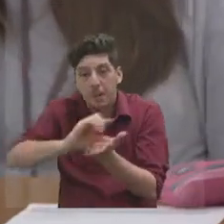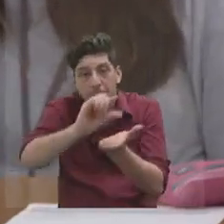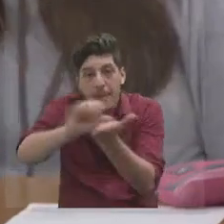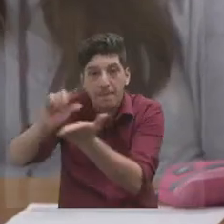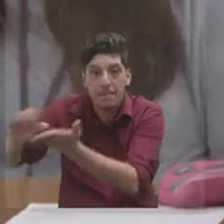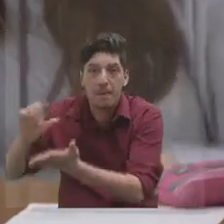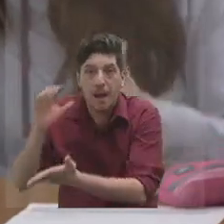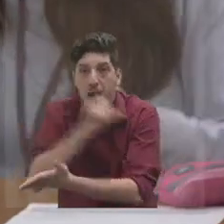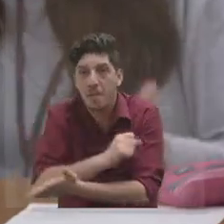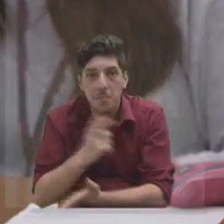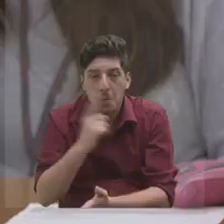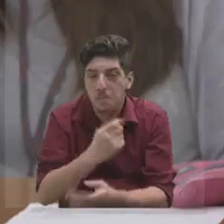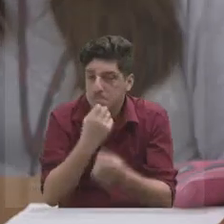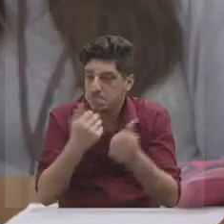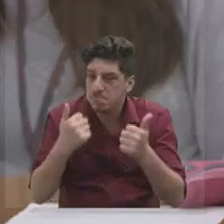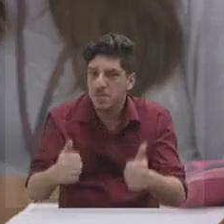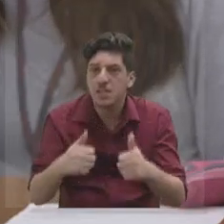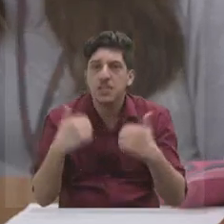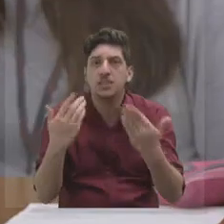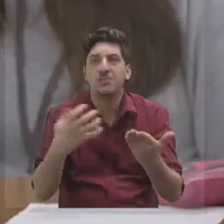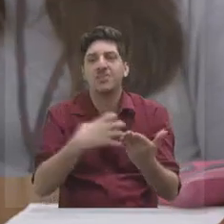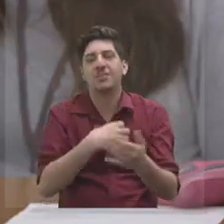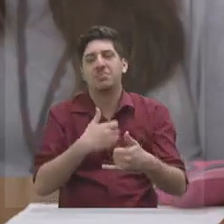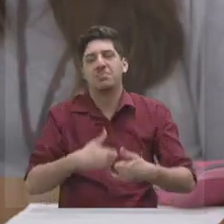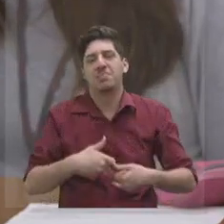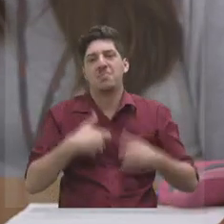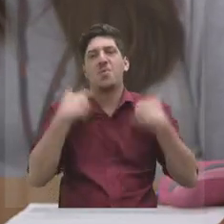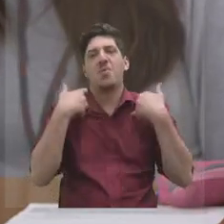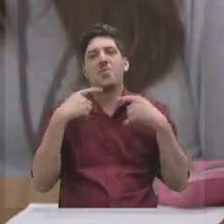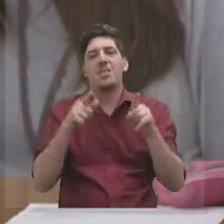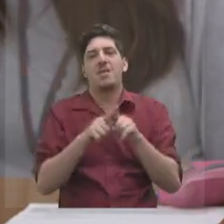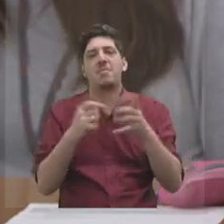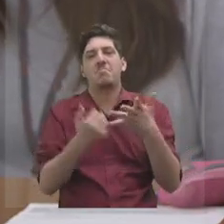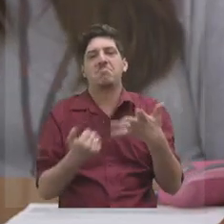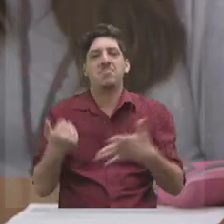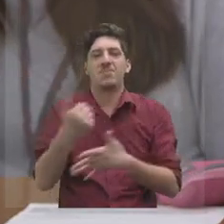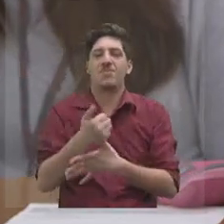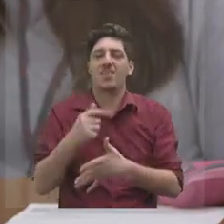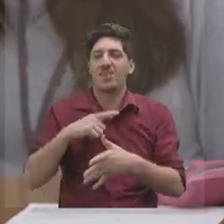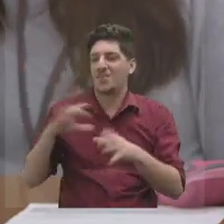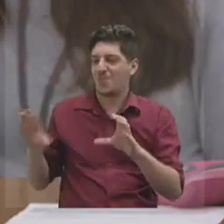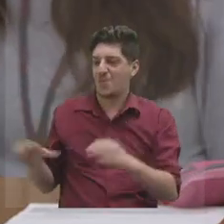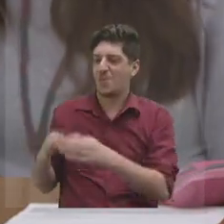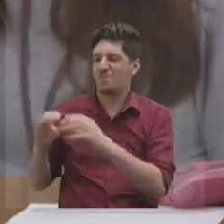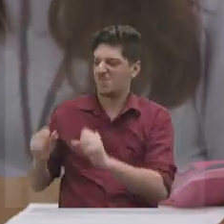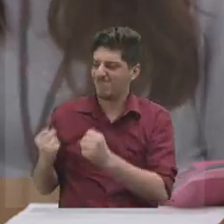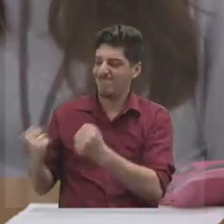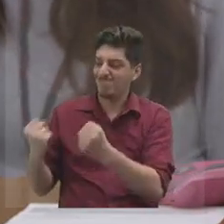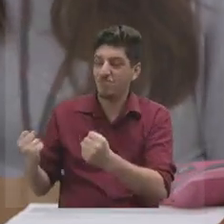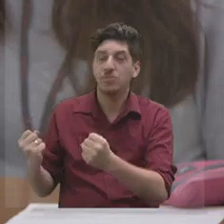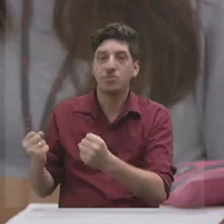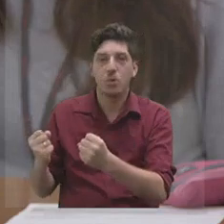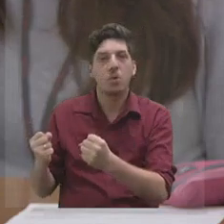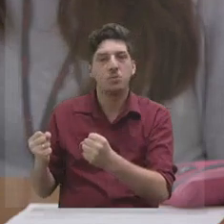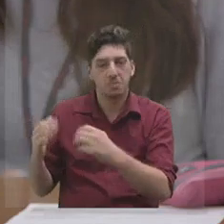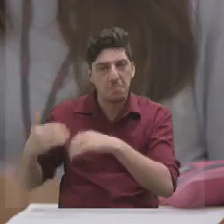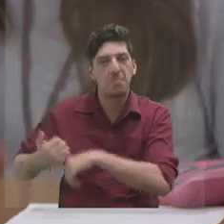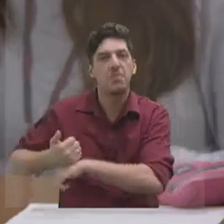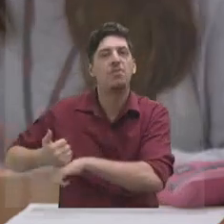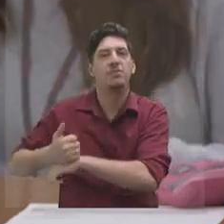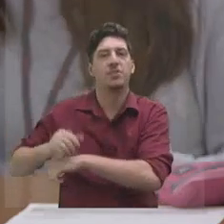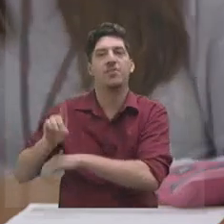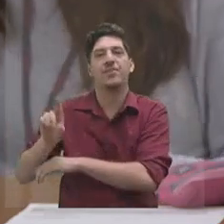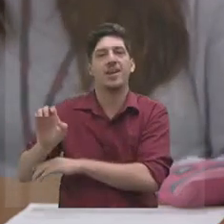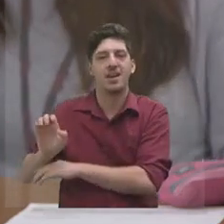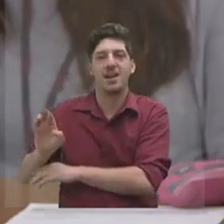muito orgulhoso né e privilegiado tem uma equipe tão dedicada e competente Como é o time do Dr eu estou